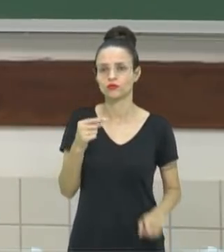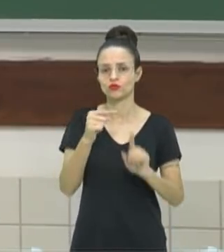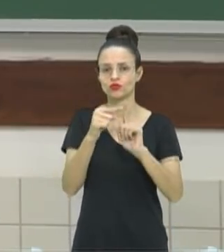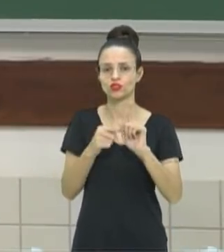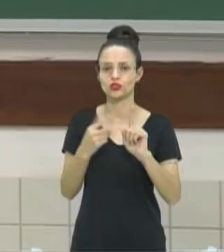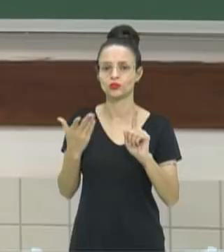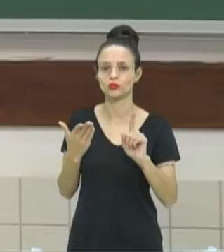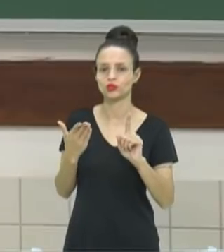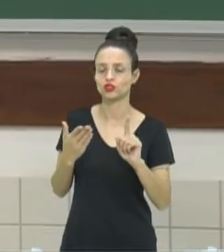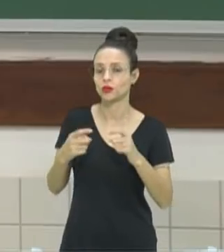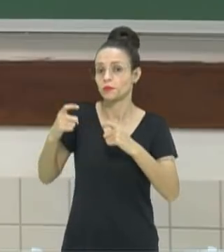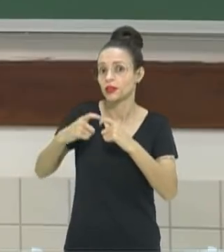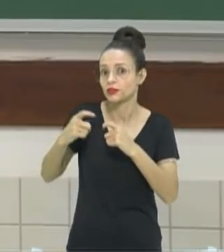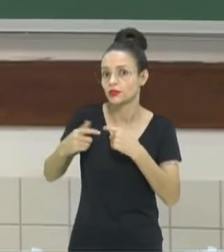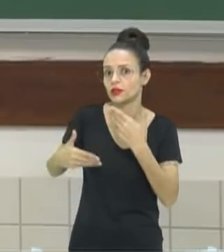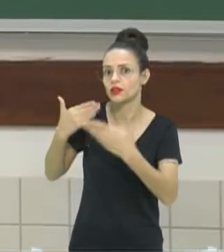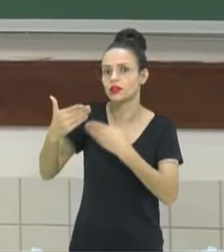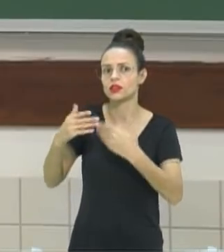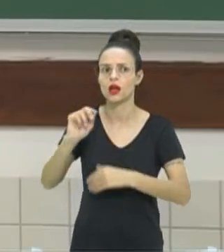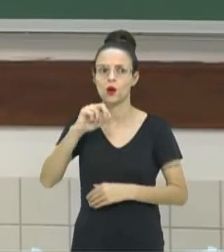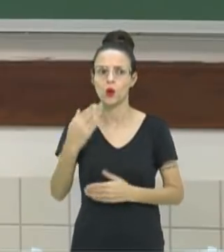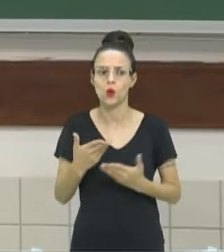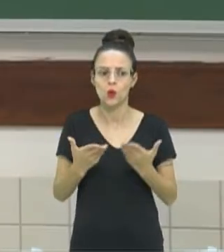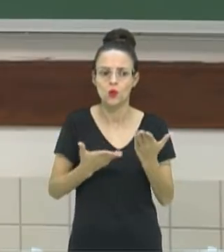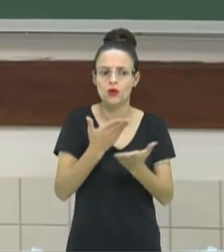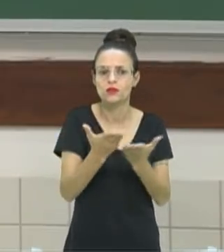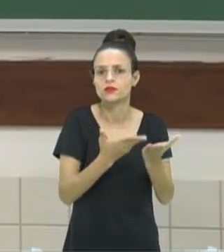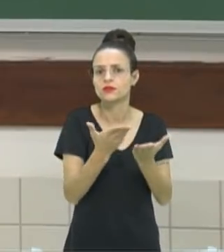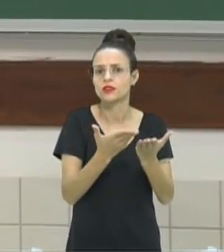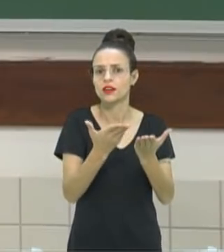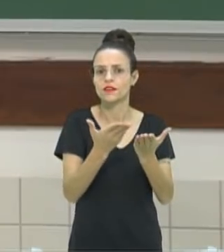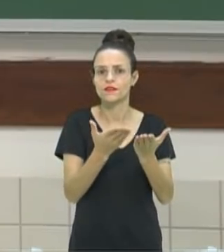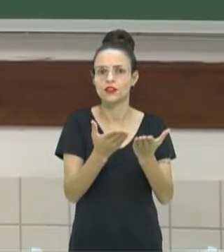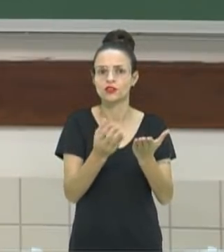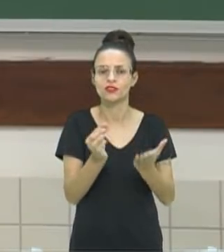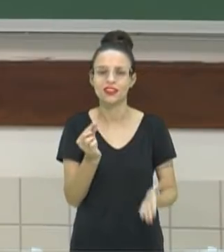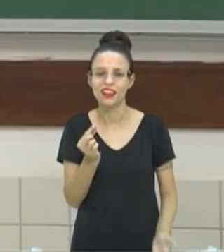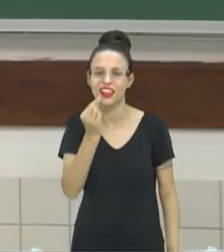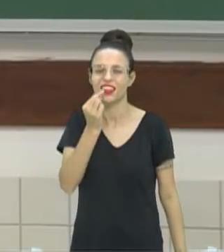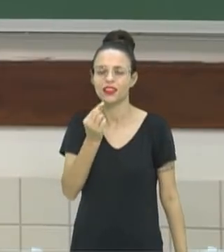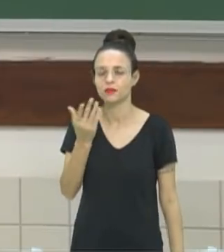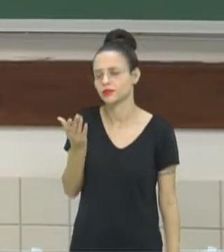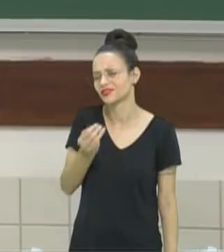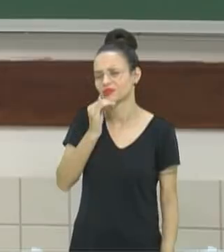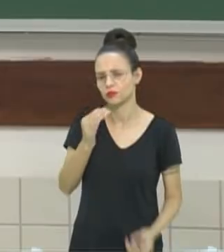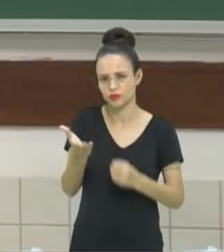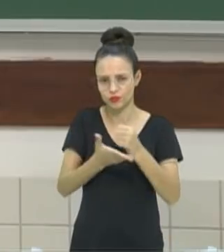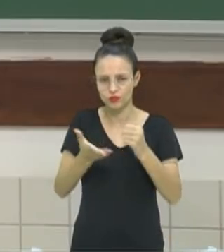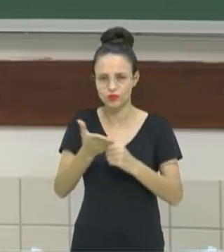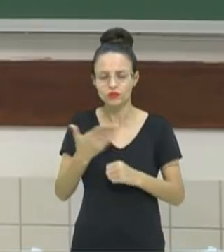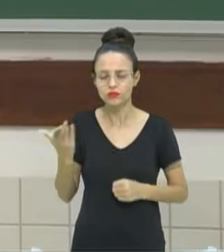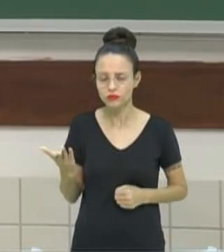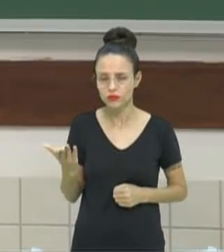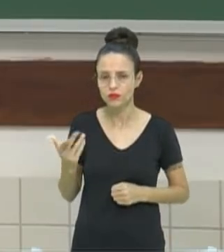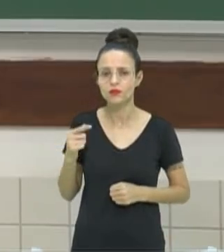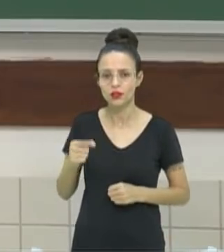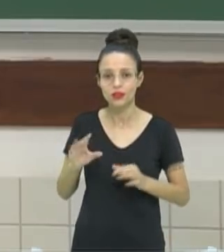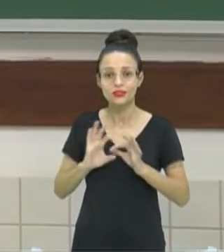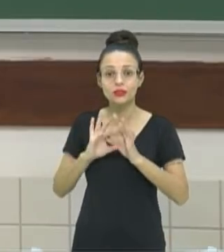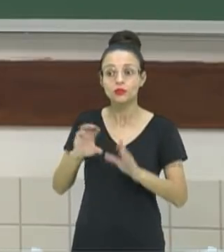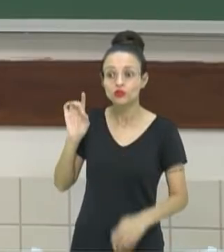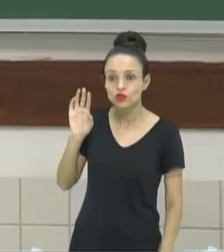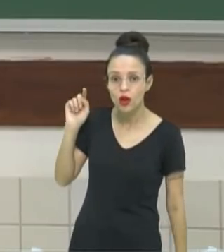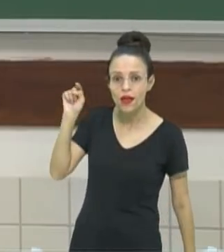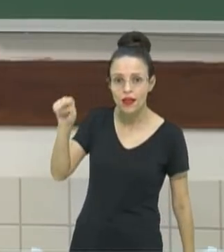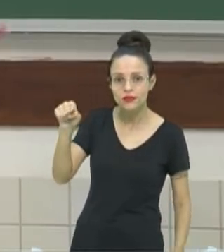de medicina ou um serviço de implante dentário, estou usando exemplos básicos assim, está disponível só